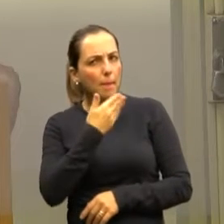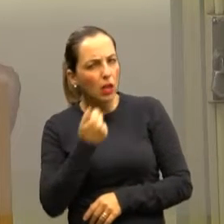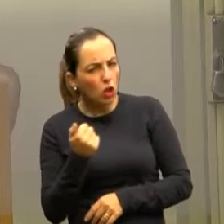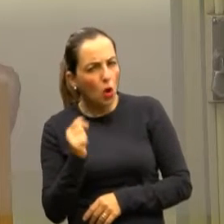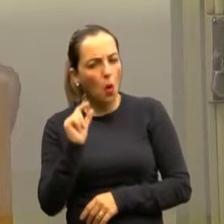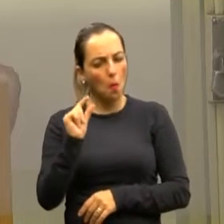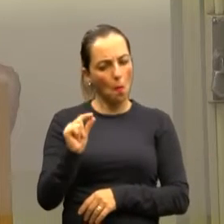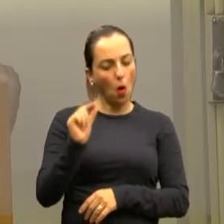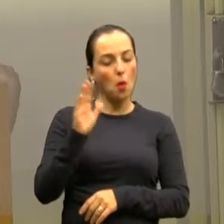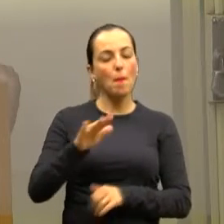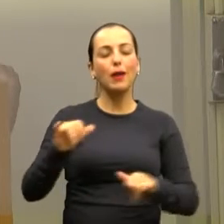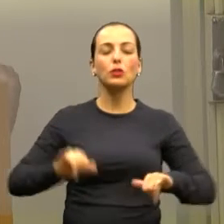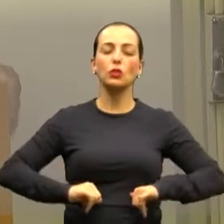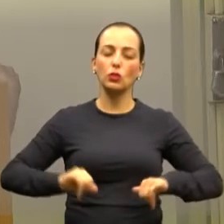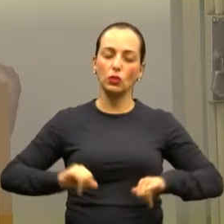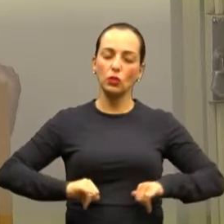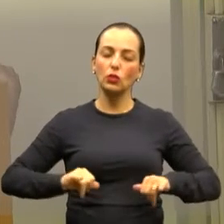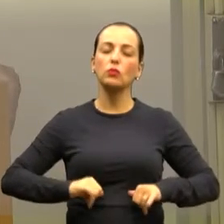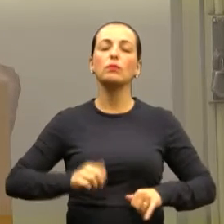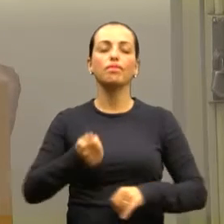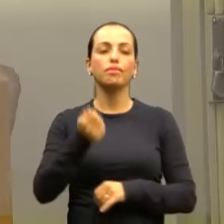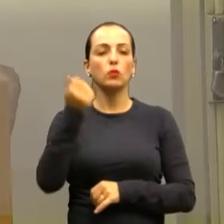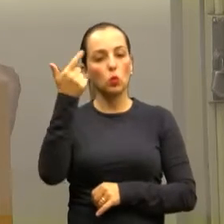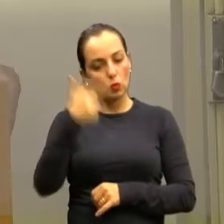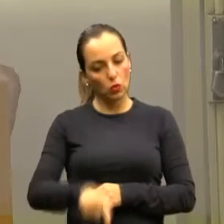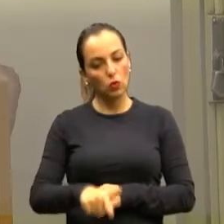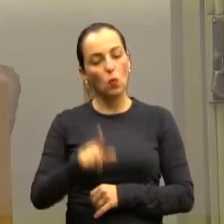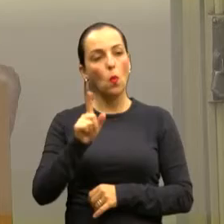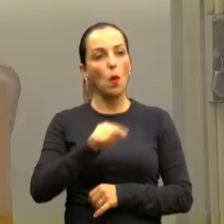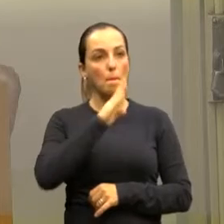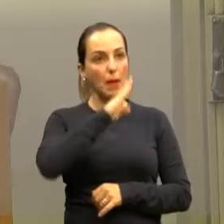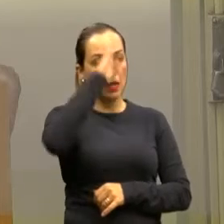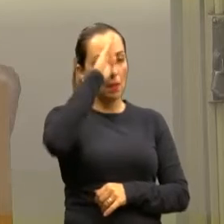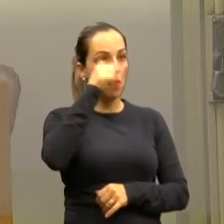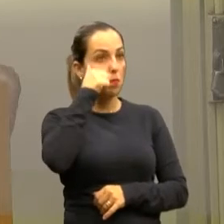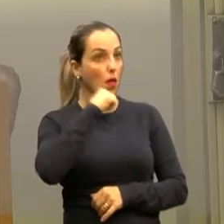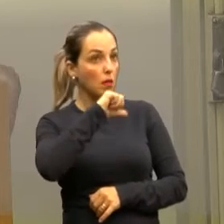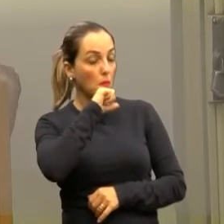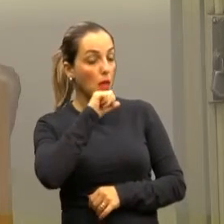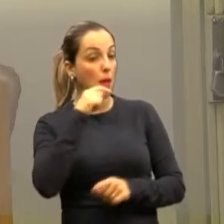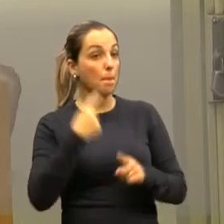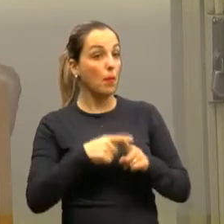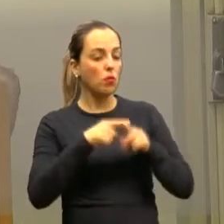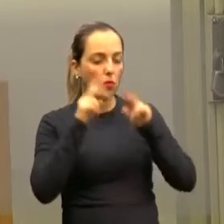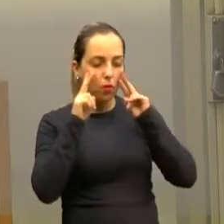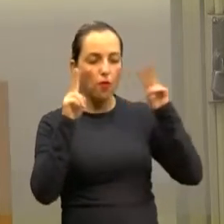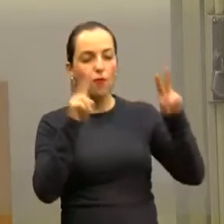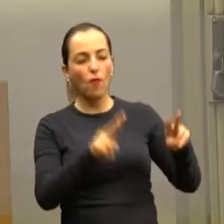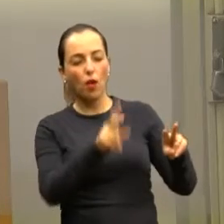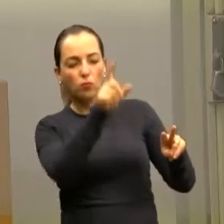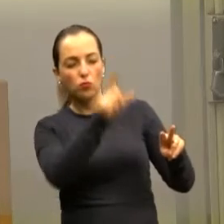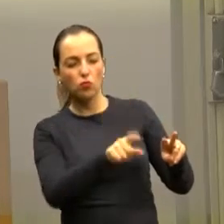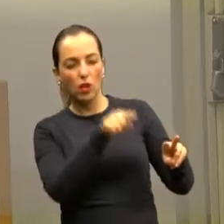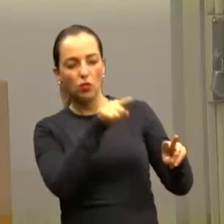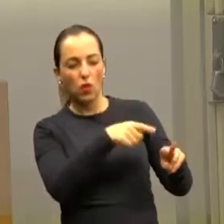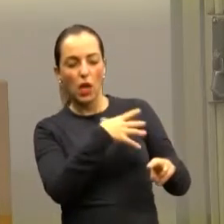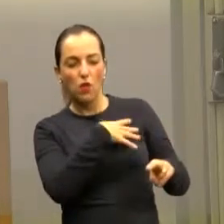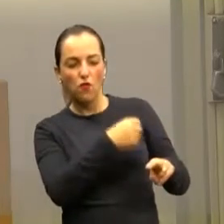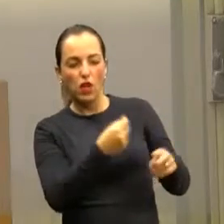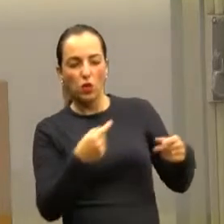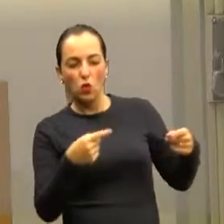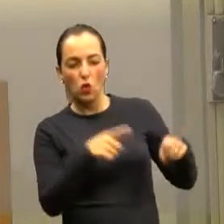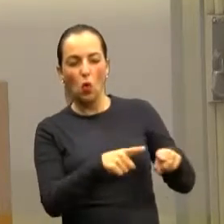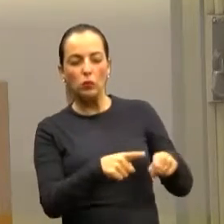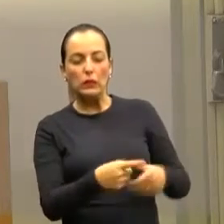ela sofre ainda Principalmente as mães LGBT porque ver a tudo aquilo que é feito